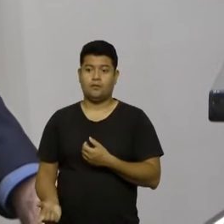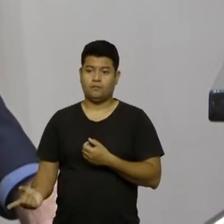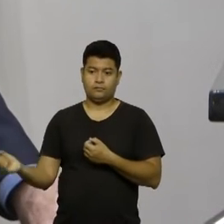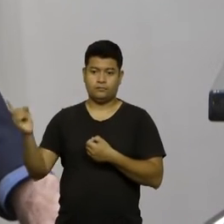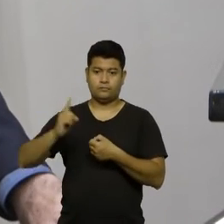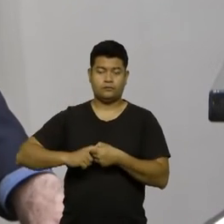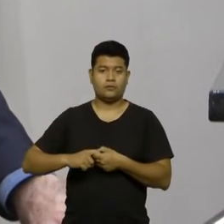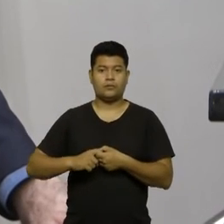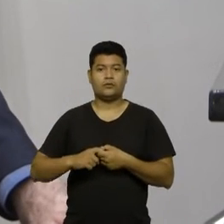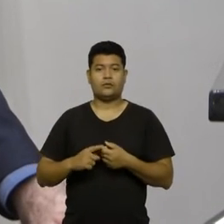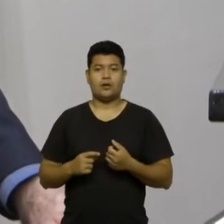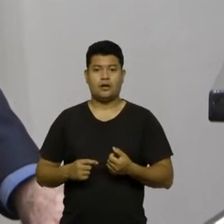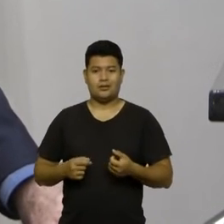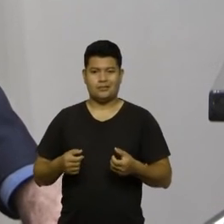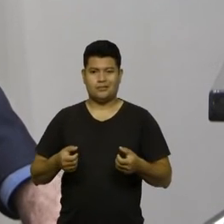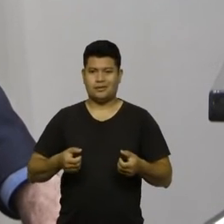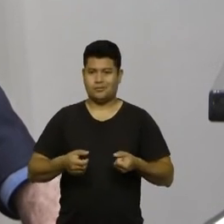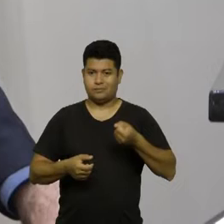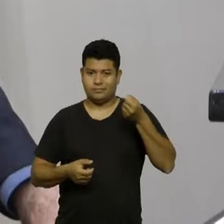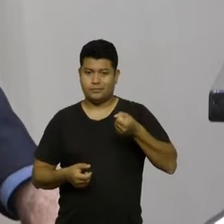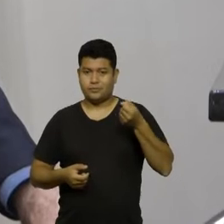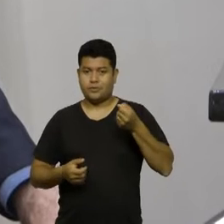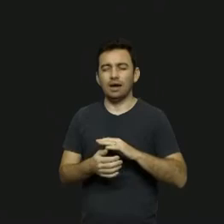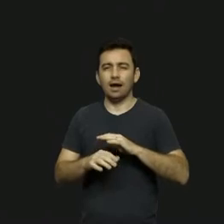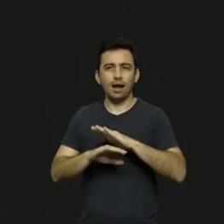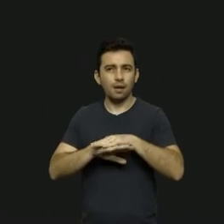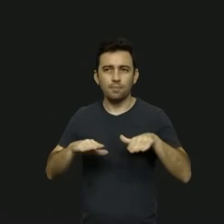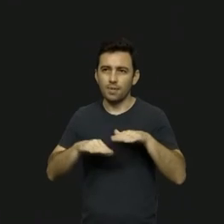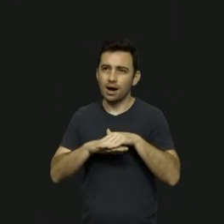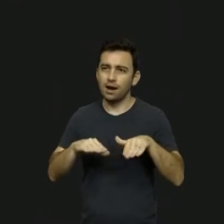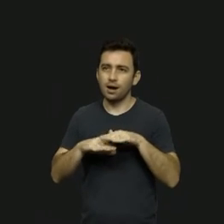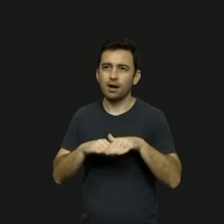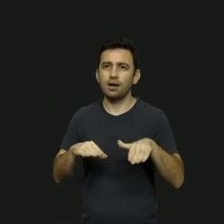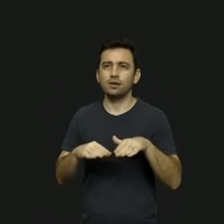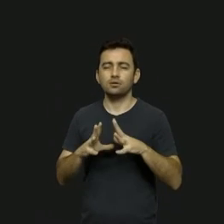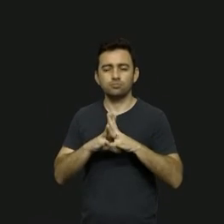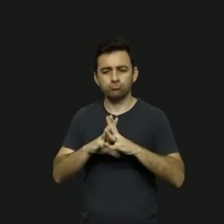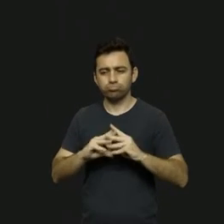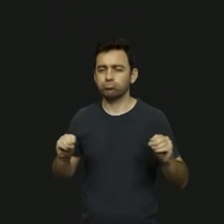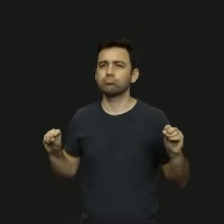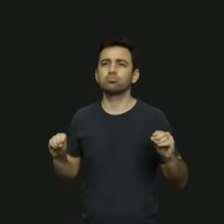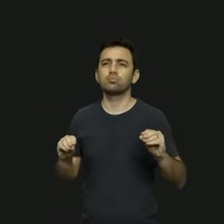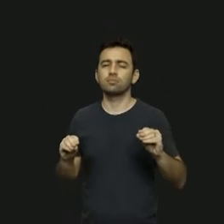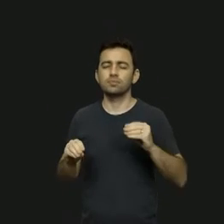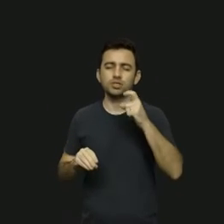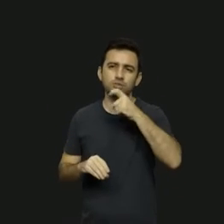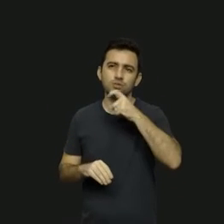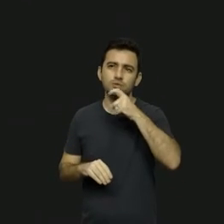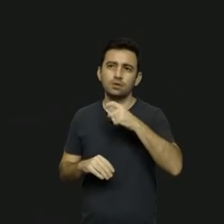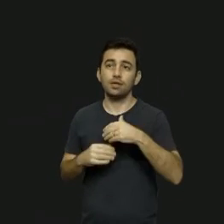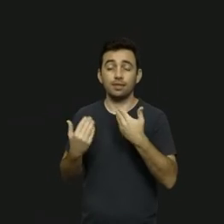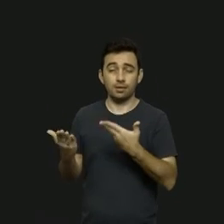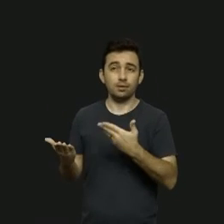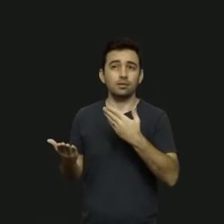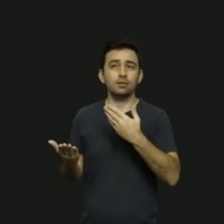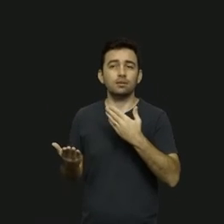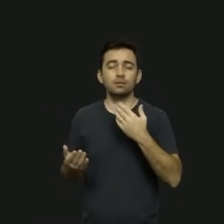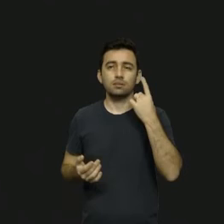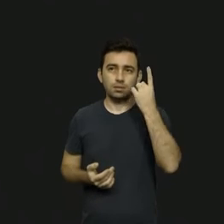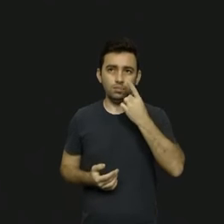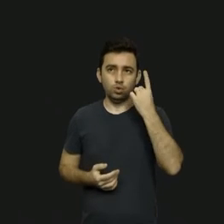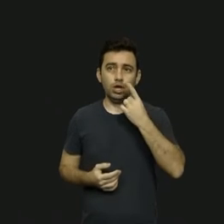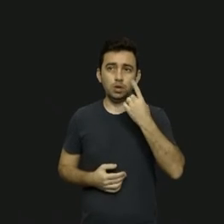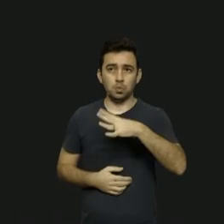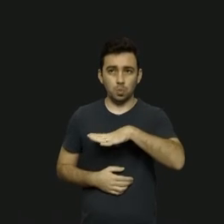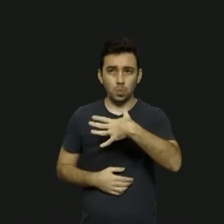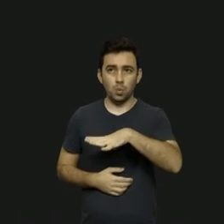básica do leite, deputado Kennedy Nunes. Em explicações pessoais, o deputado Bruno Souza se manifestou em resposta